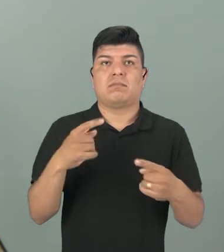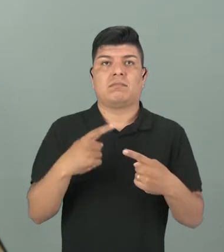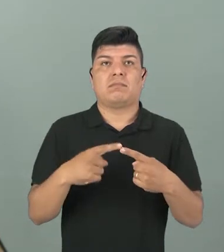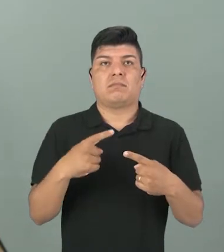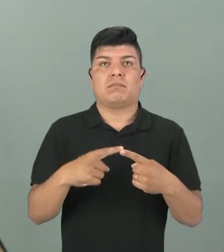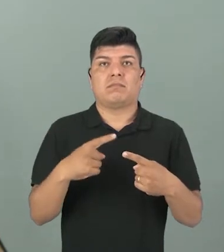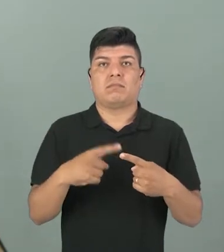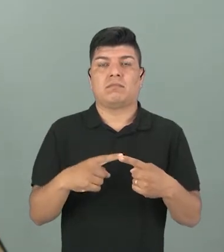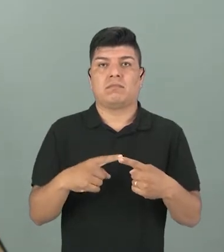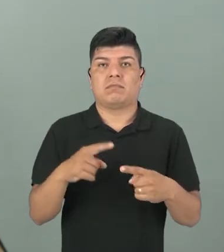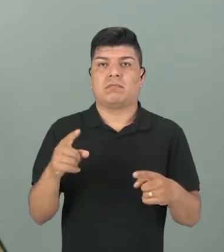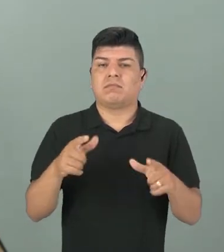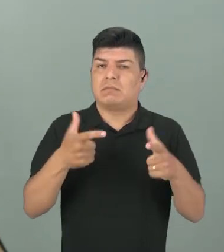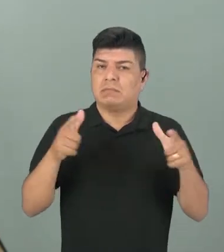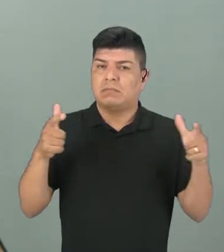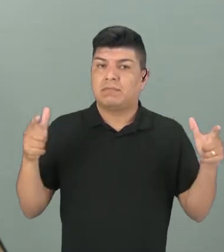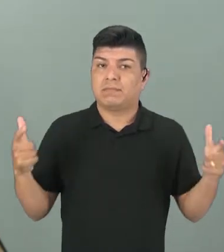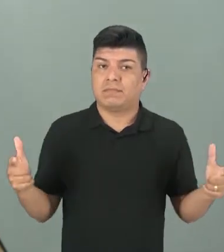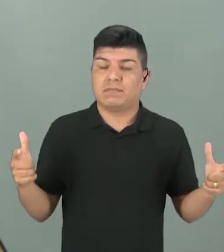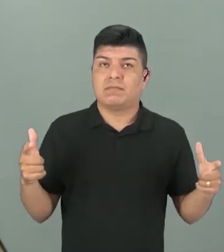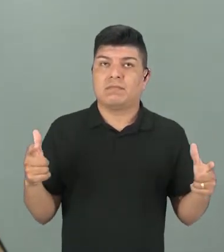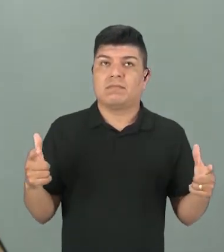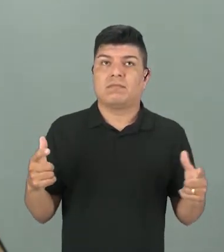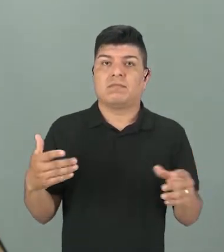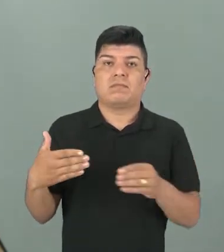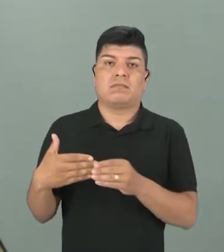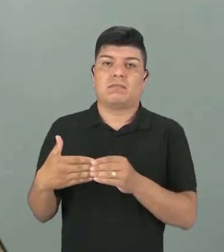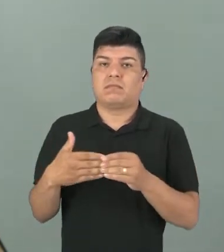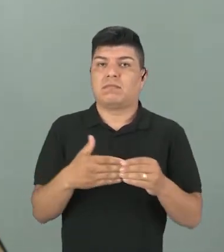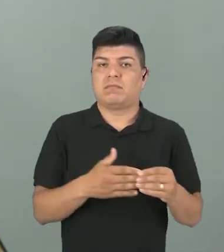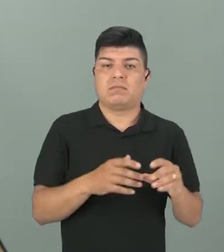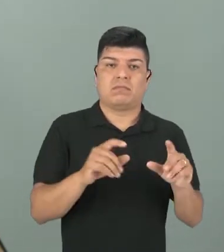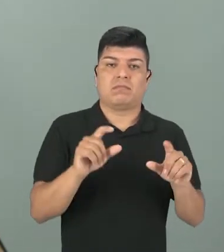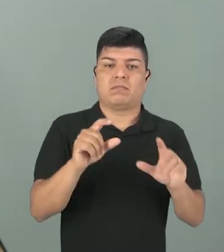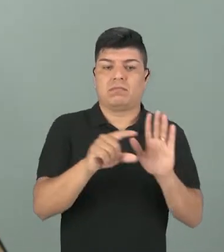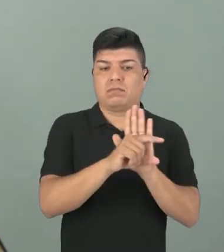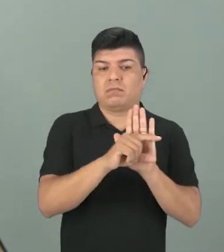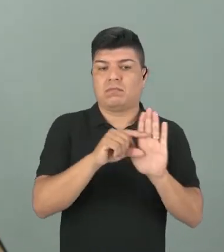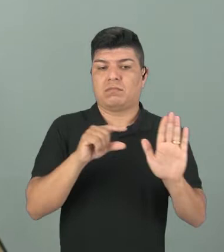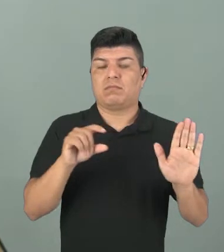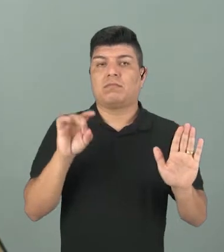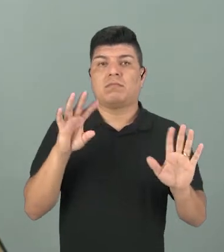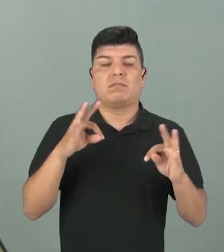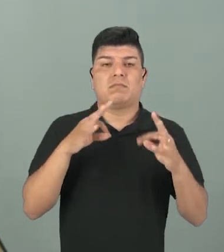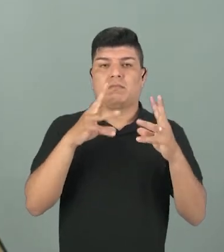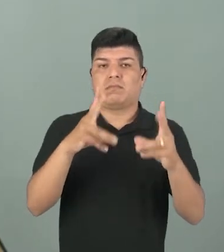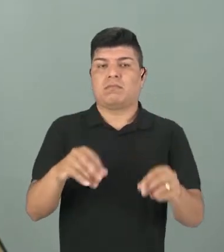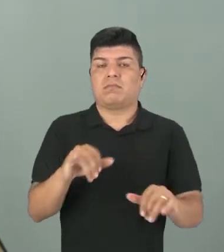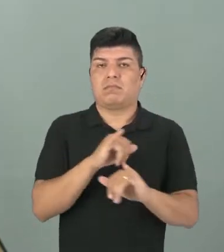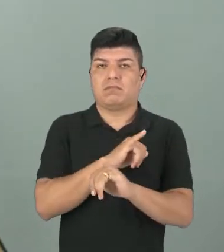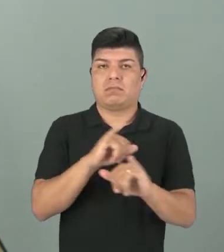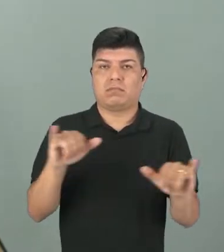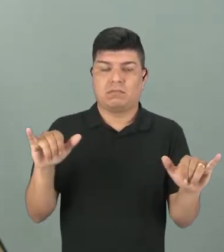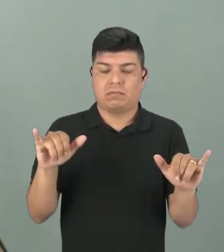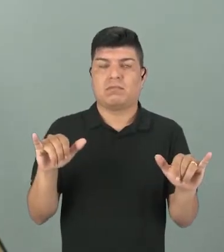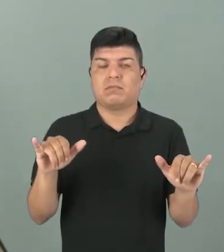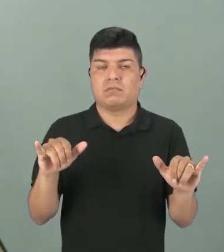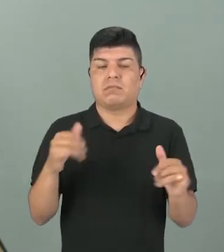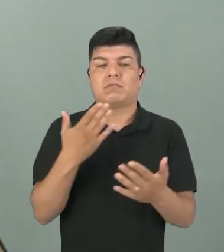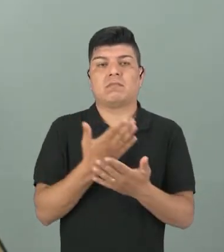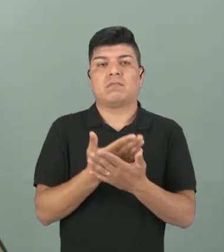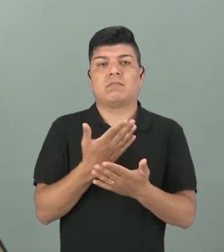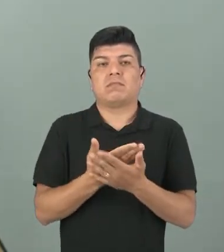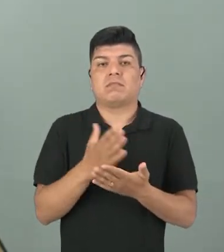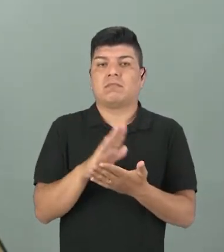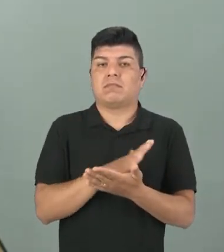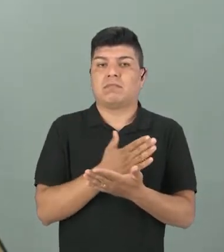uma notícia bastante extensa. E a gente trouxe só um fragmento de toda essa notícia para nós